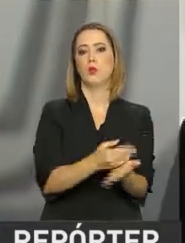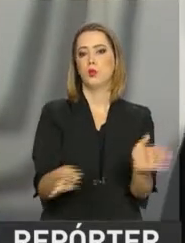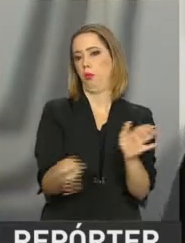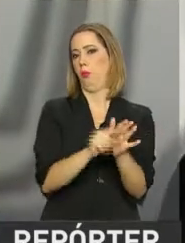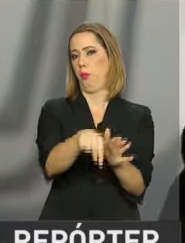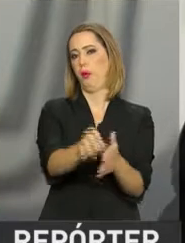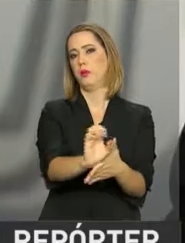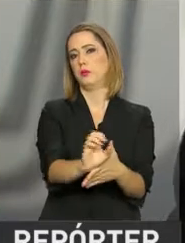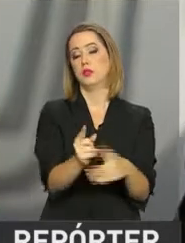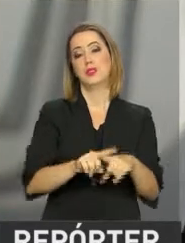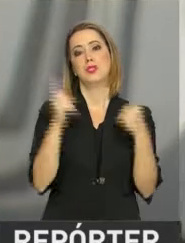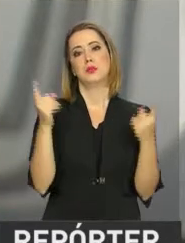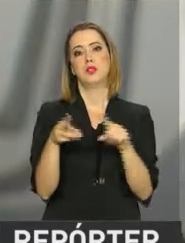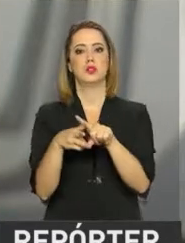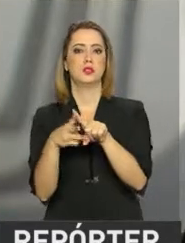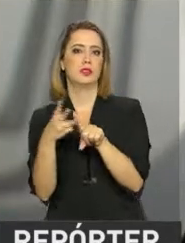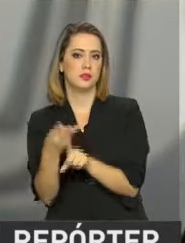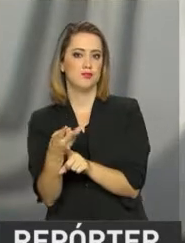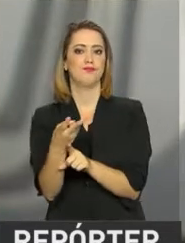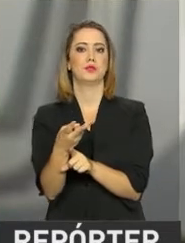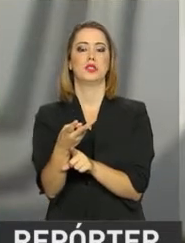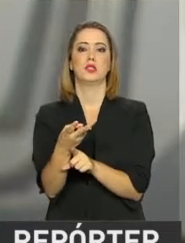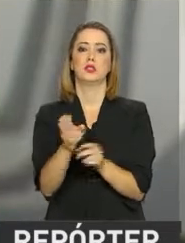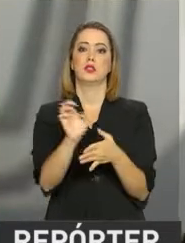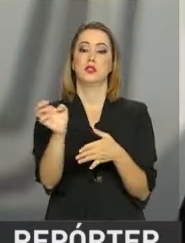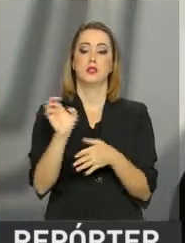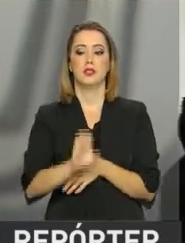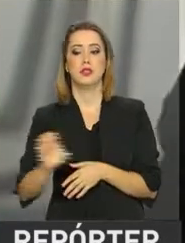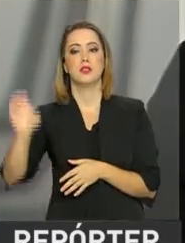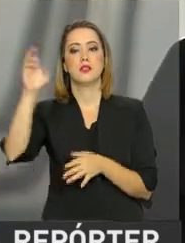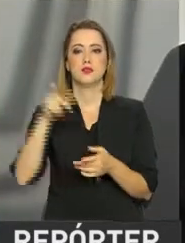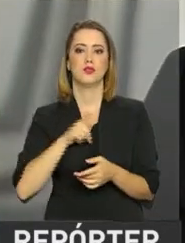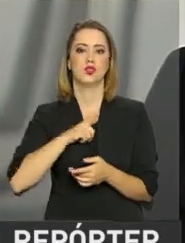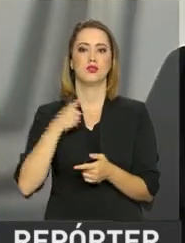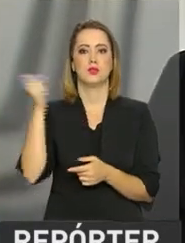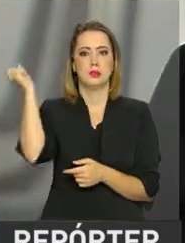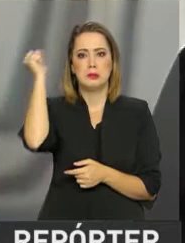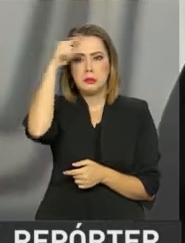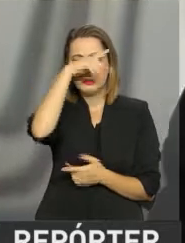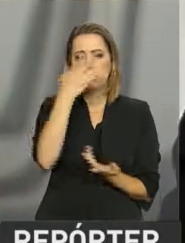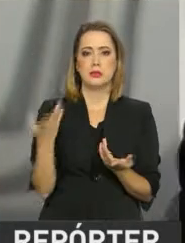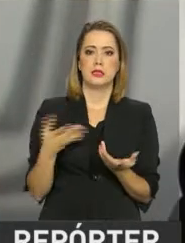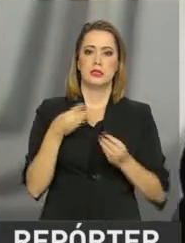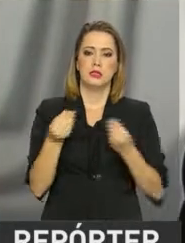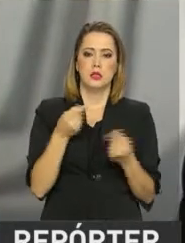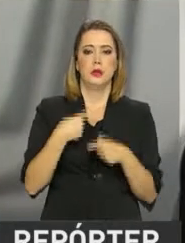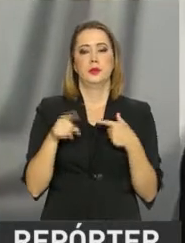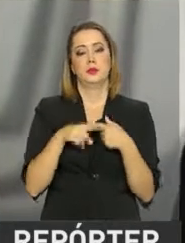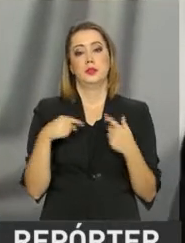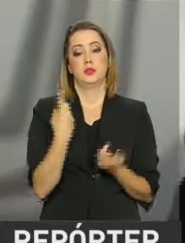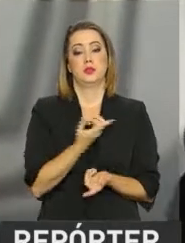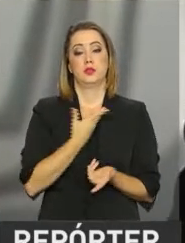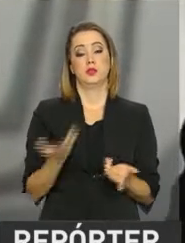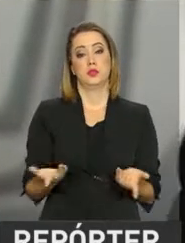estados mas alguns estados três particularmente tiveram grande dificuldade continuaram em grande dificuldade e por isso nós criamos uma figura